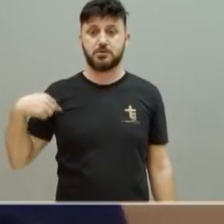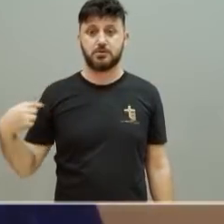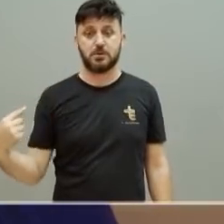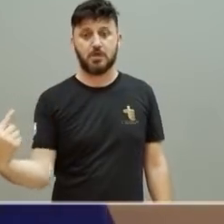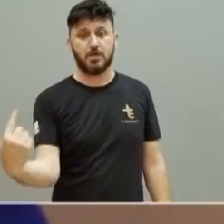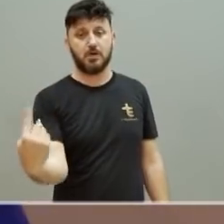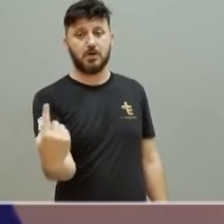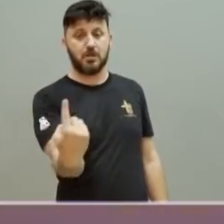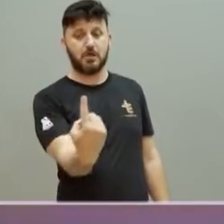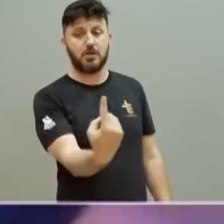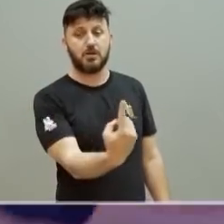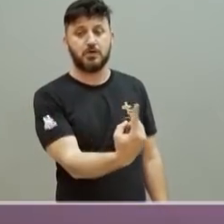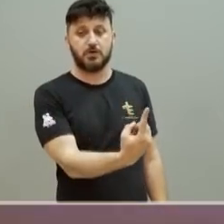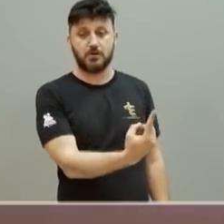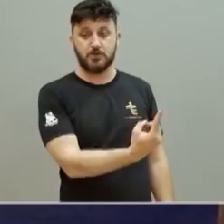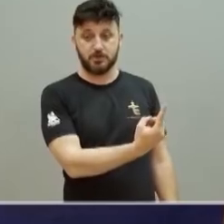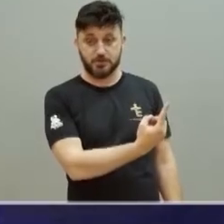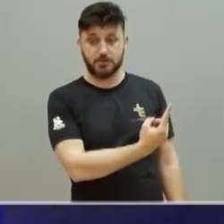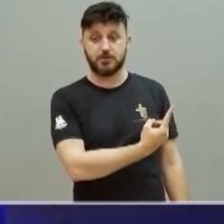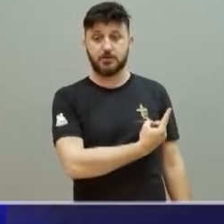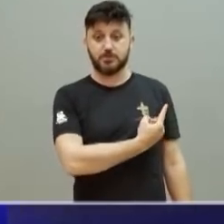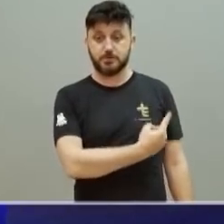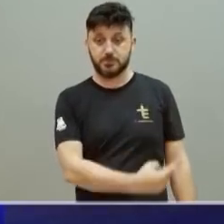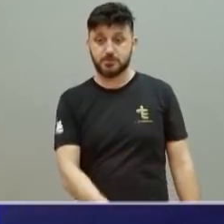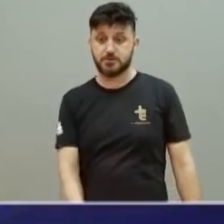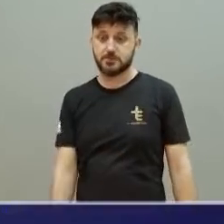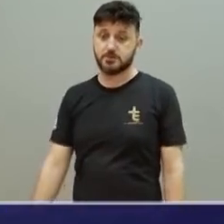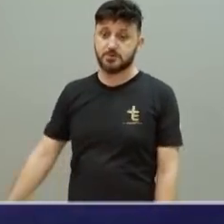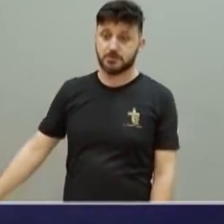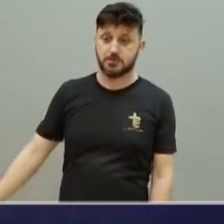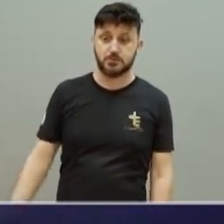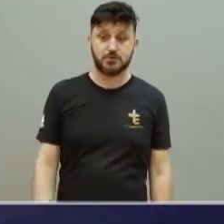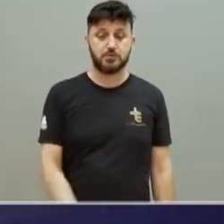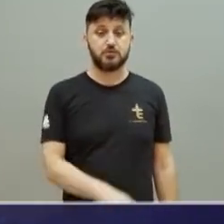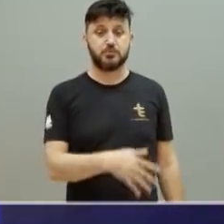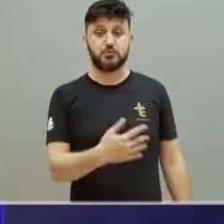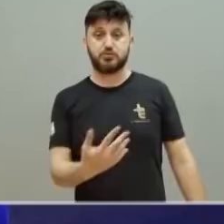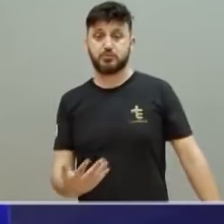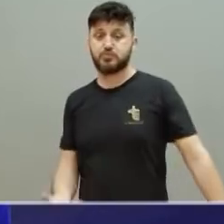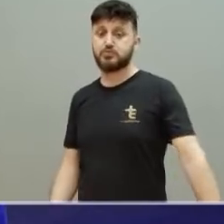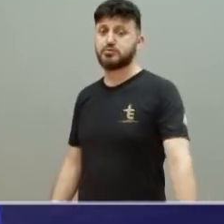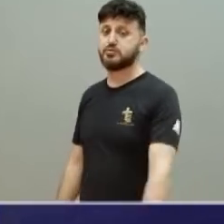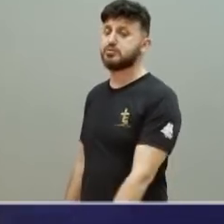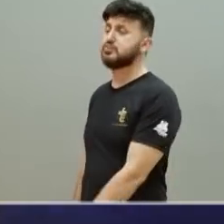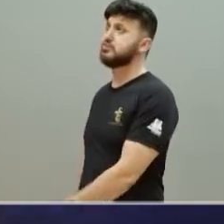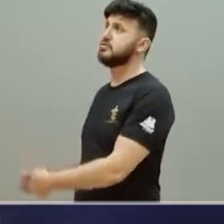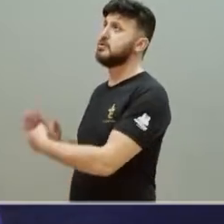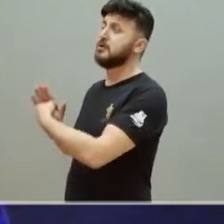Estenda os teus braços, cante.